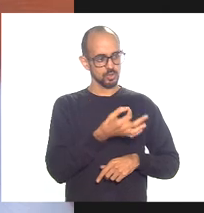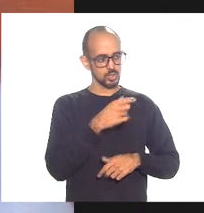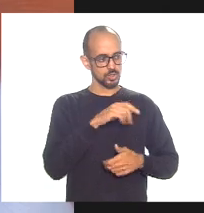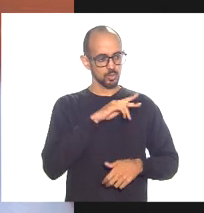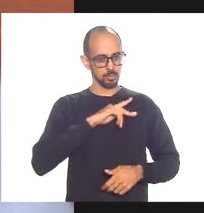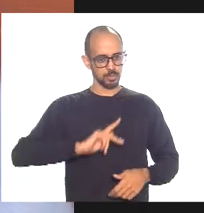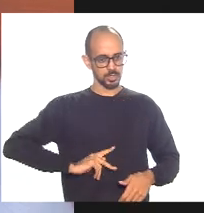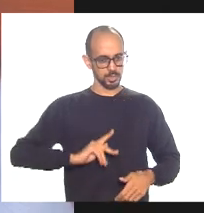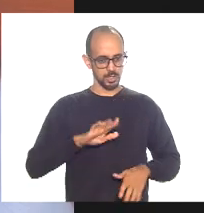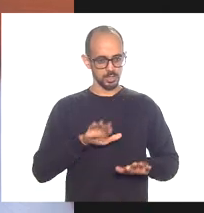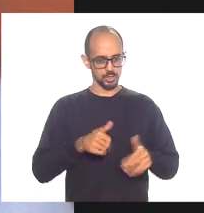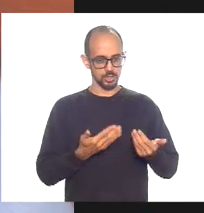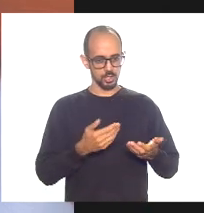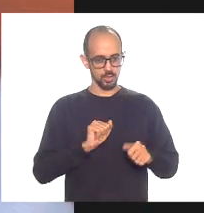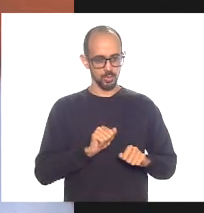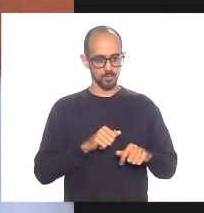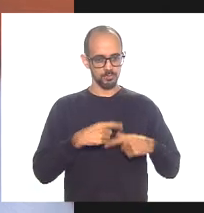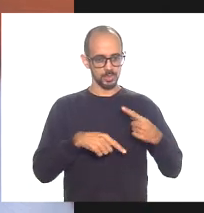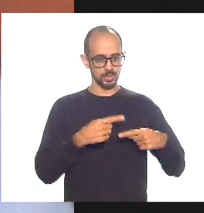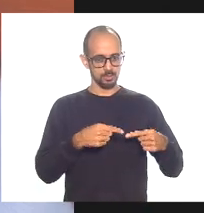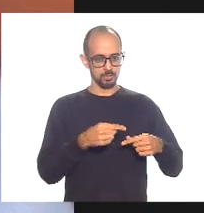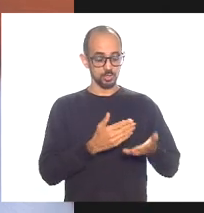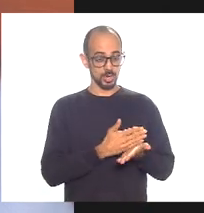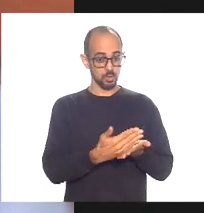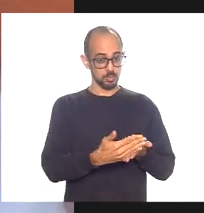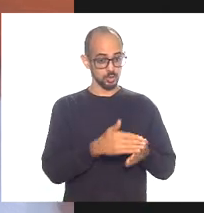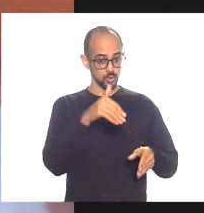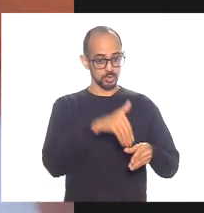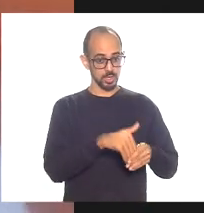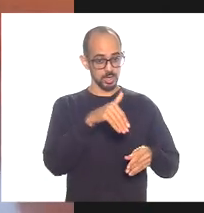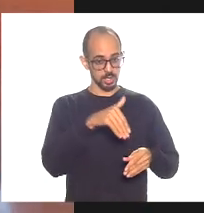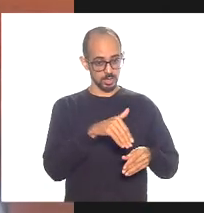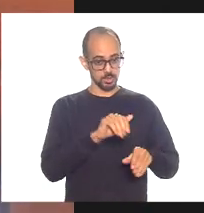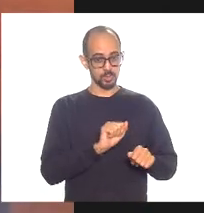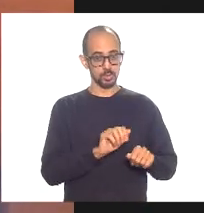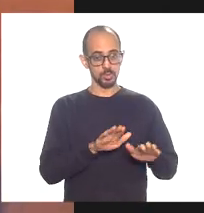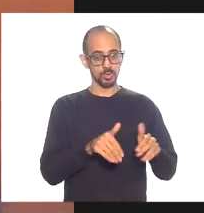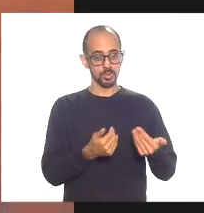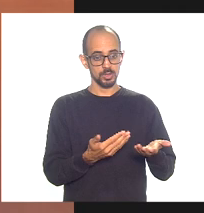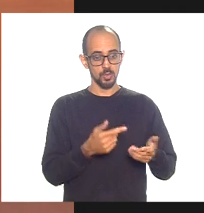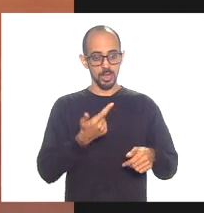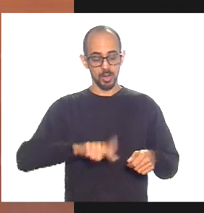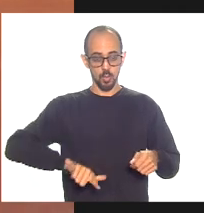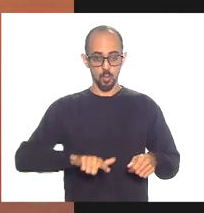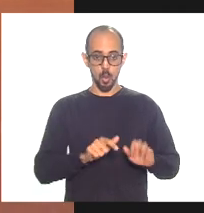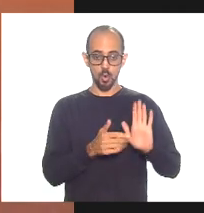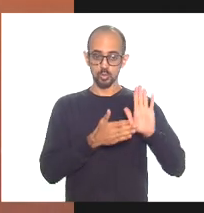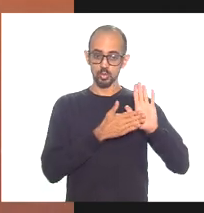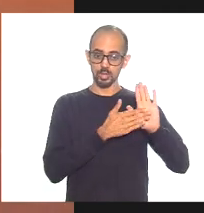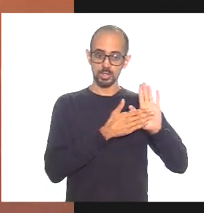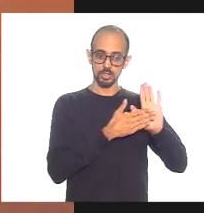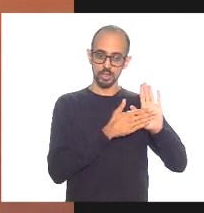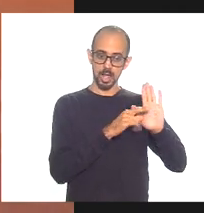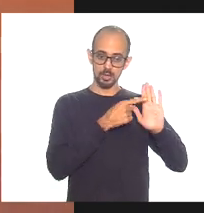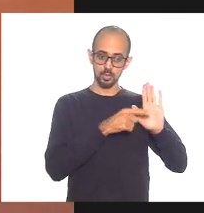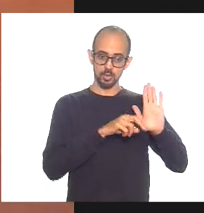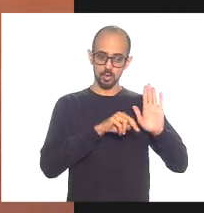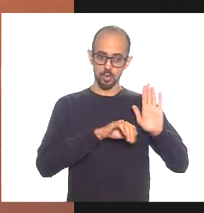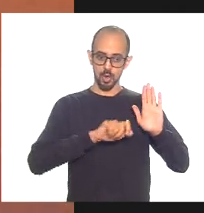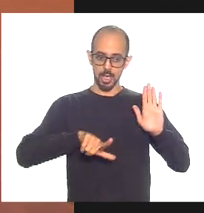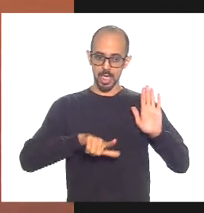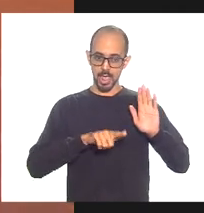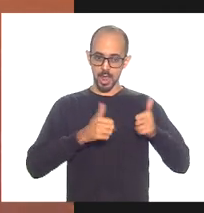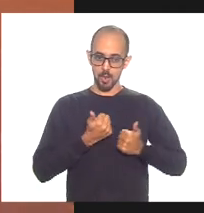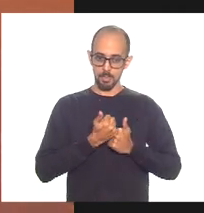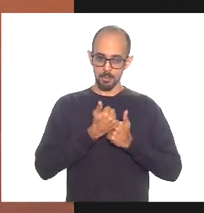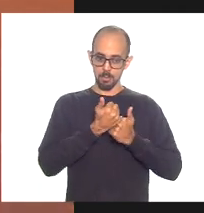a partir de 2010, passou a ser eleito. E naquela um outro candidato, e o Noel de Carvalho me apoiou.